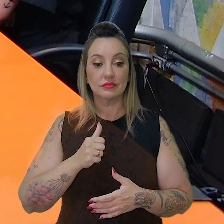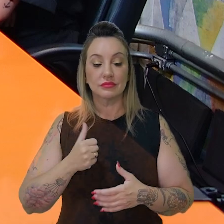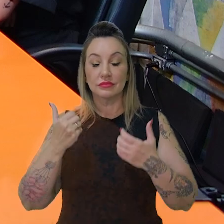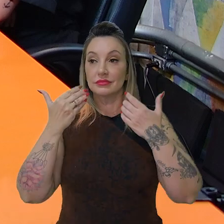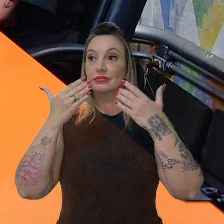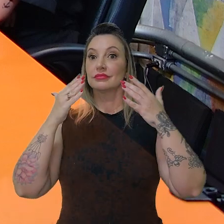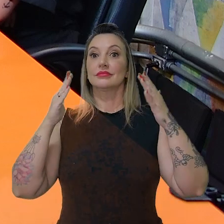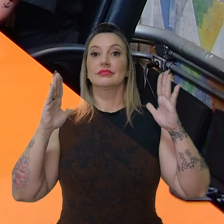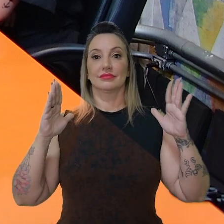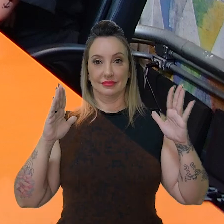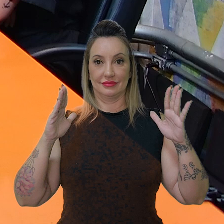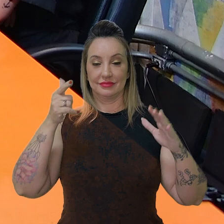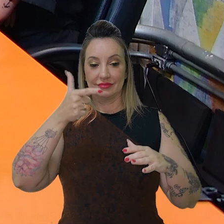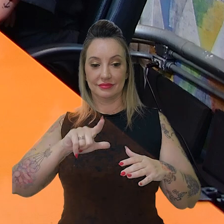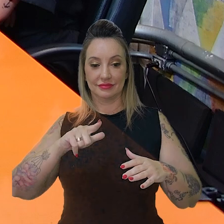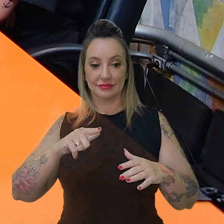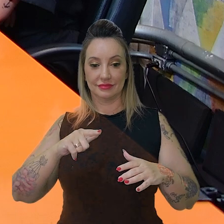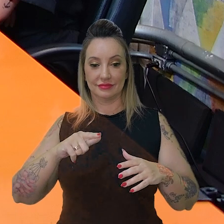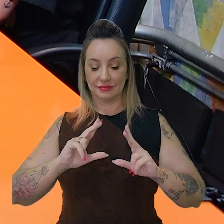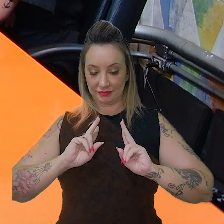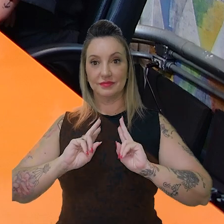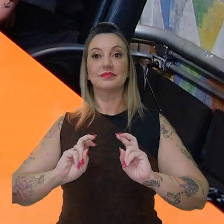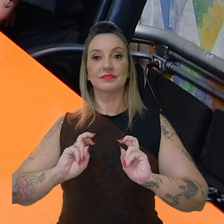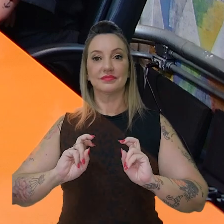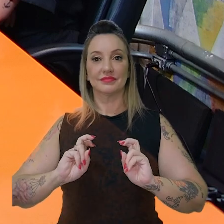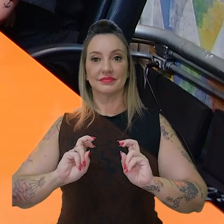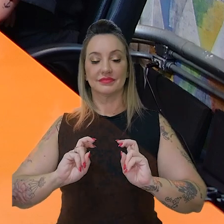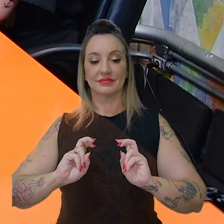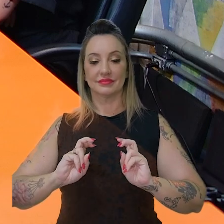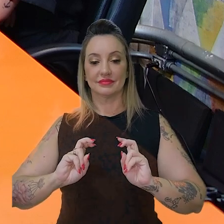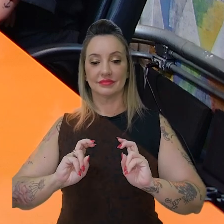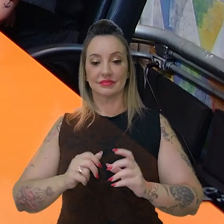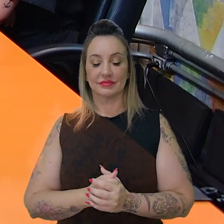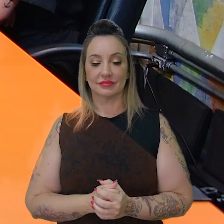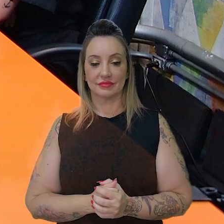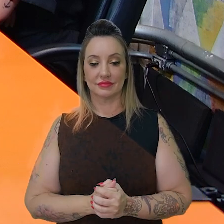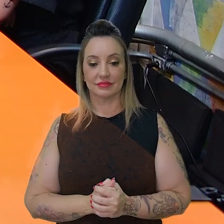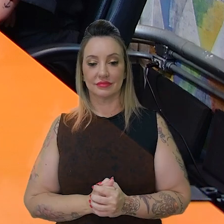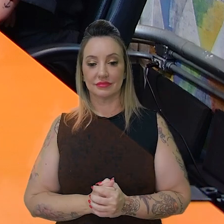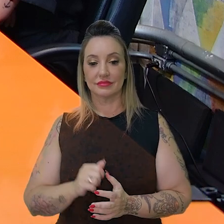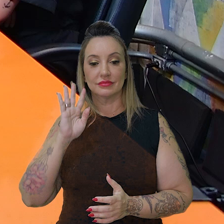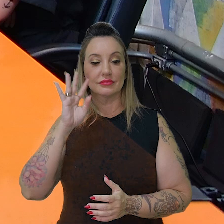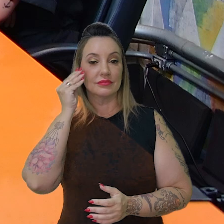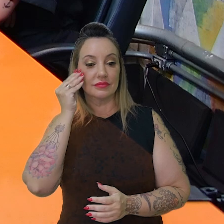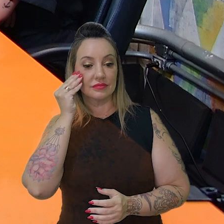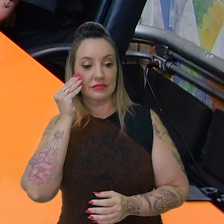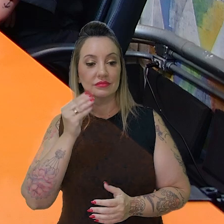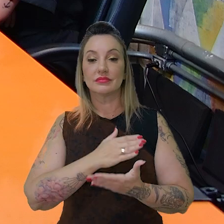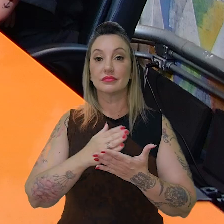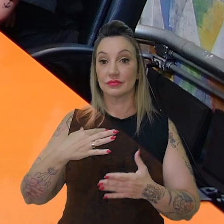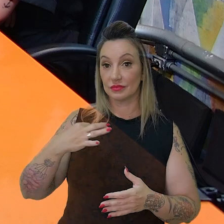novamente pro meu eu dessa oportunidade legal foi e ali eu comecei com voluntária